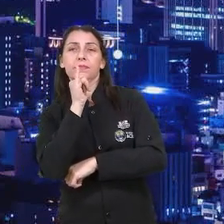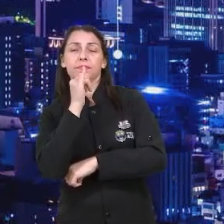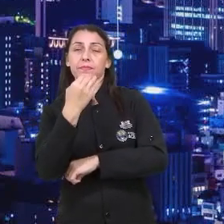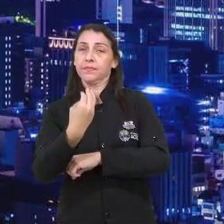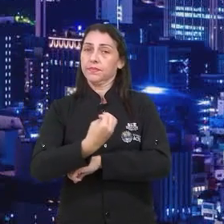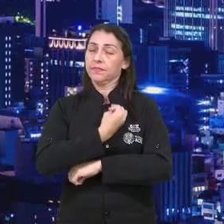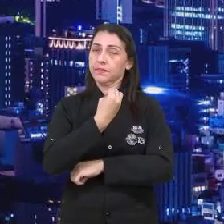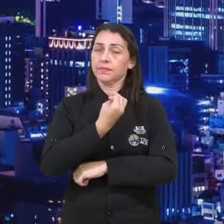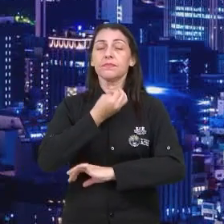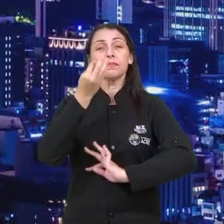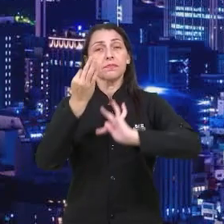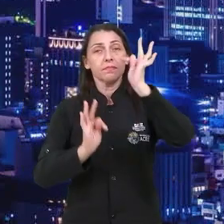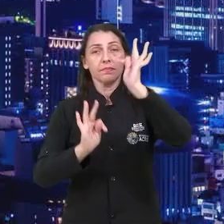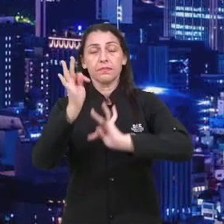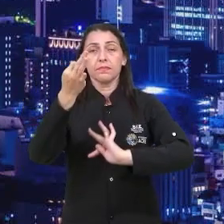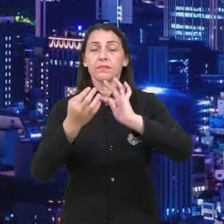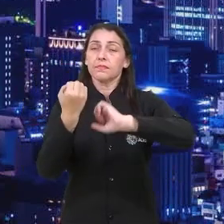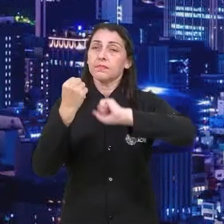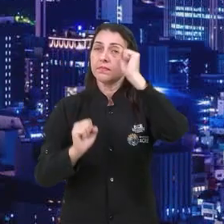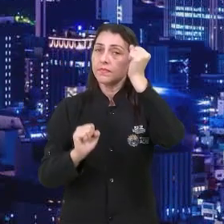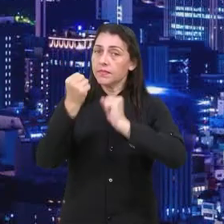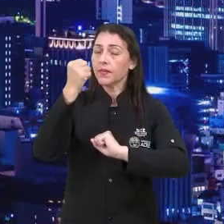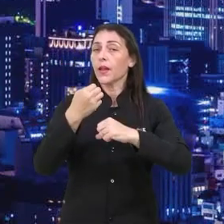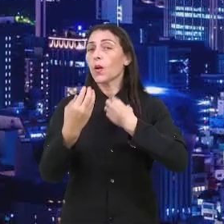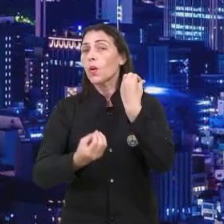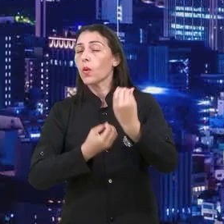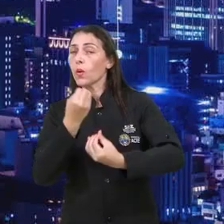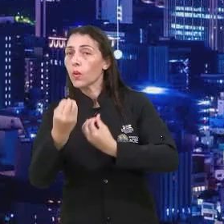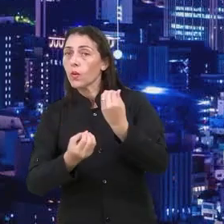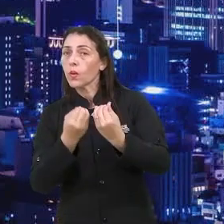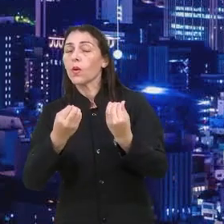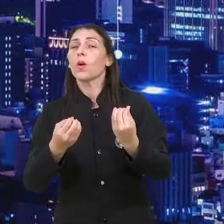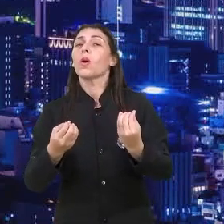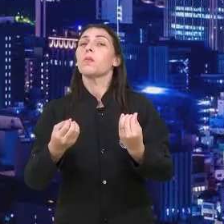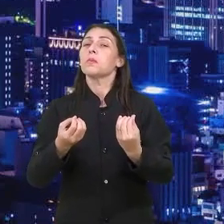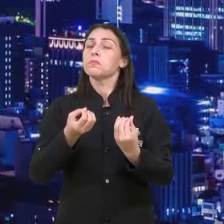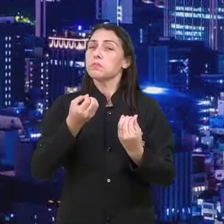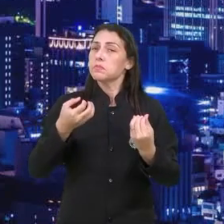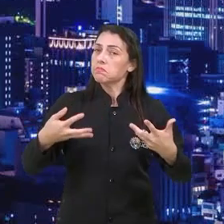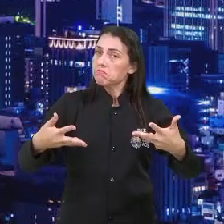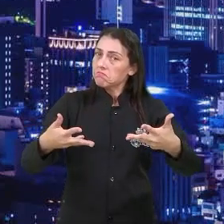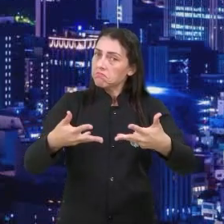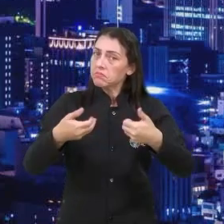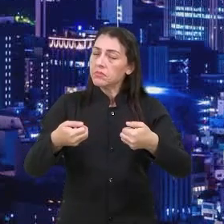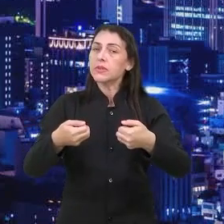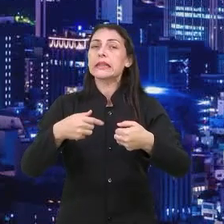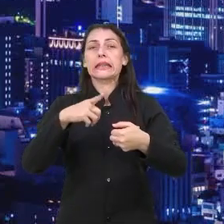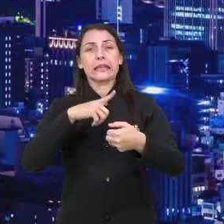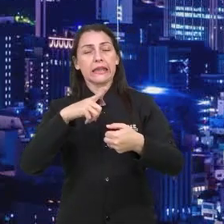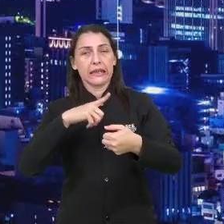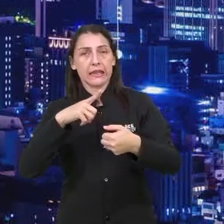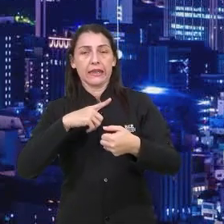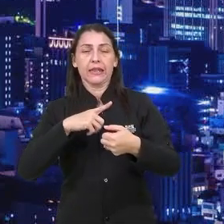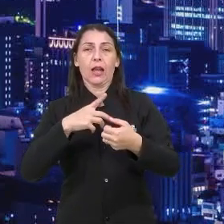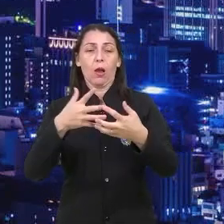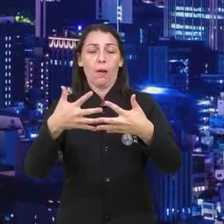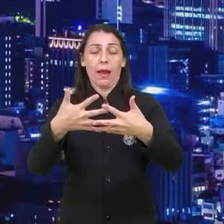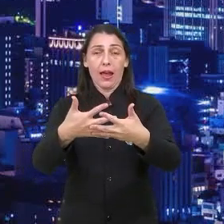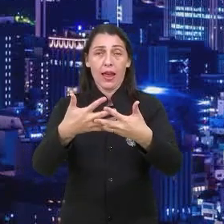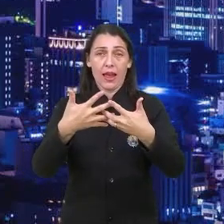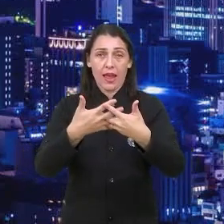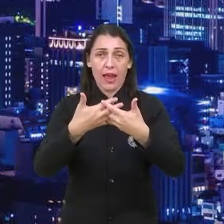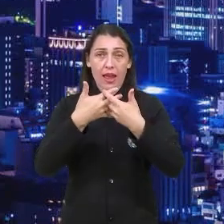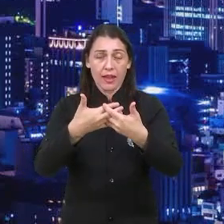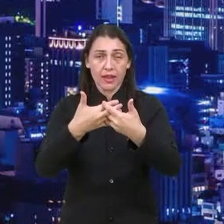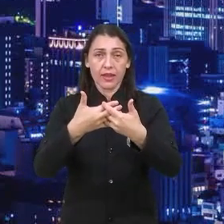presença da tecnologia, da indústria e como elas se tornam dinâmicas. Essas economias, elas se tornam atreladas ao